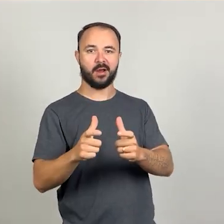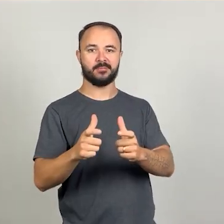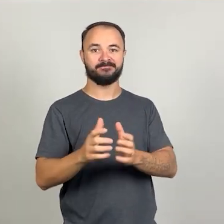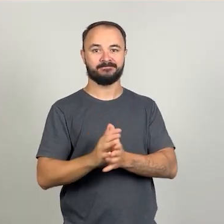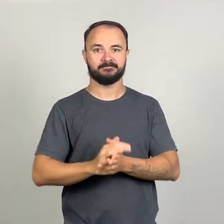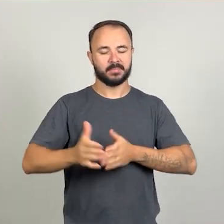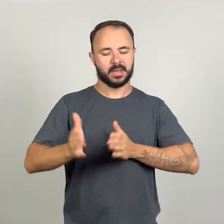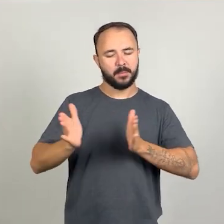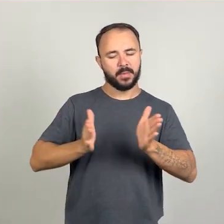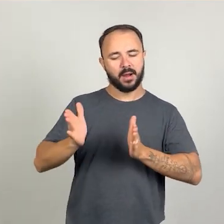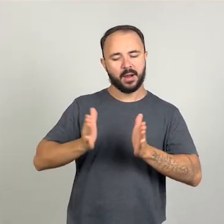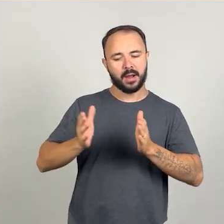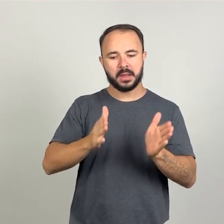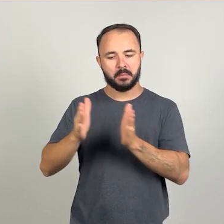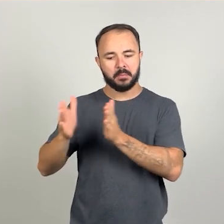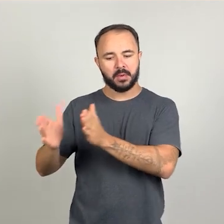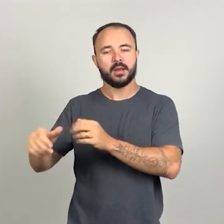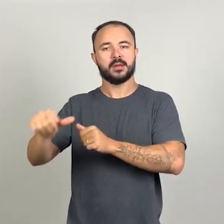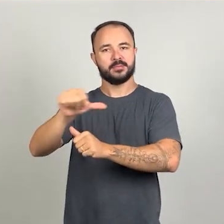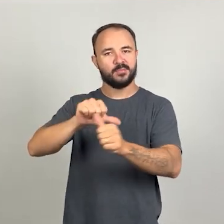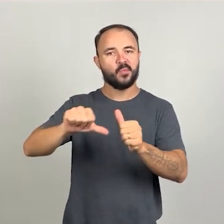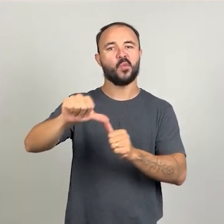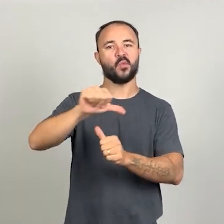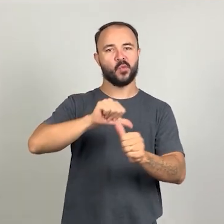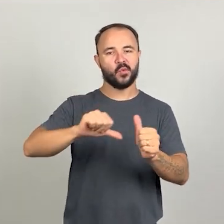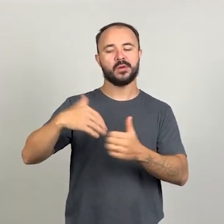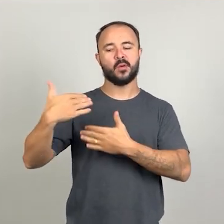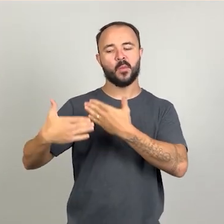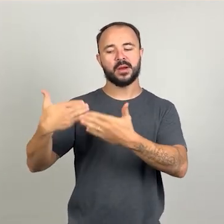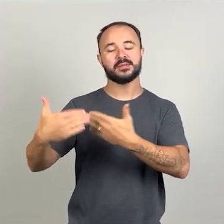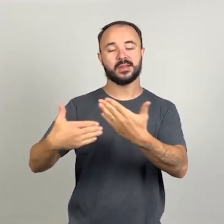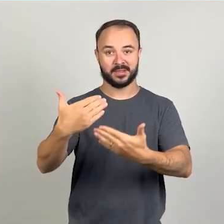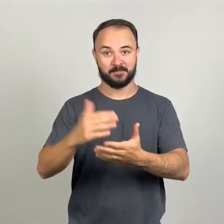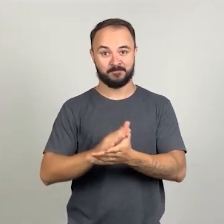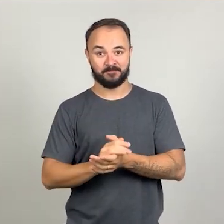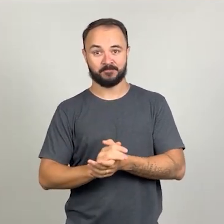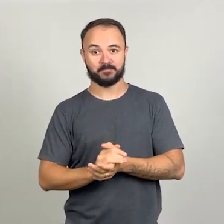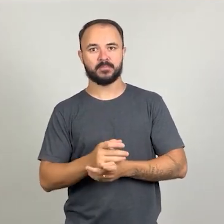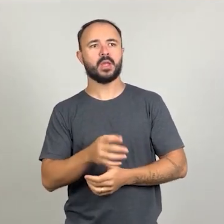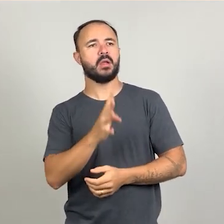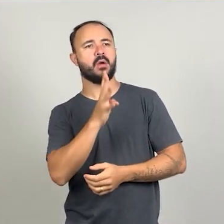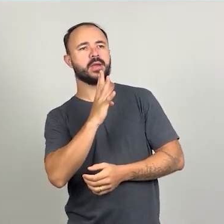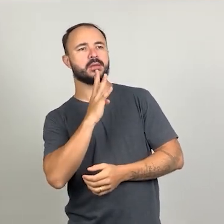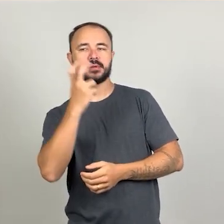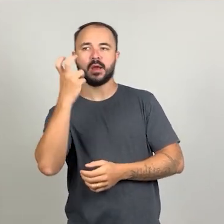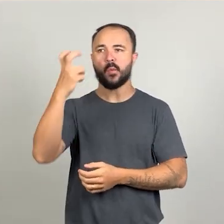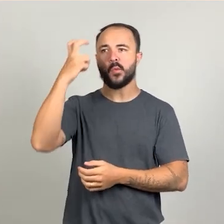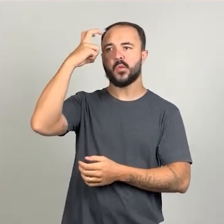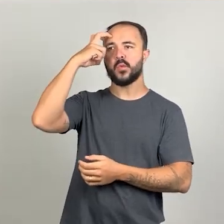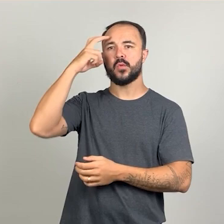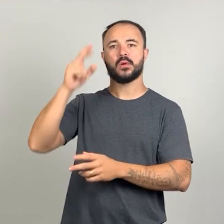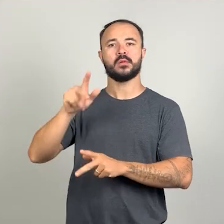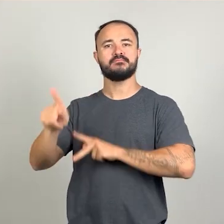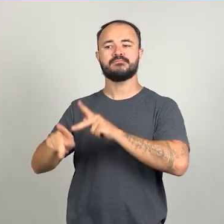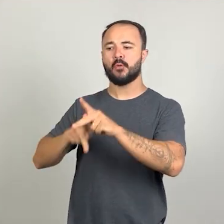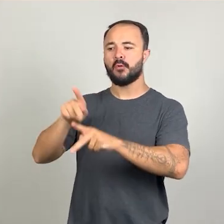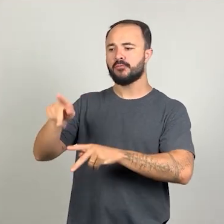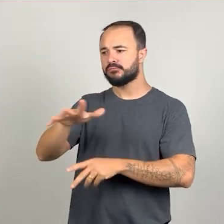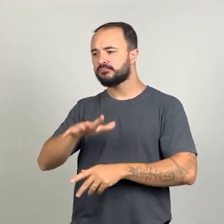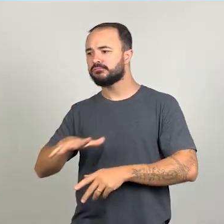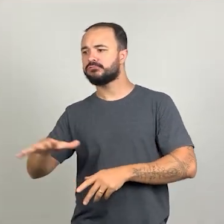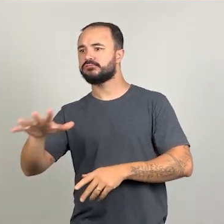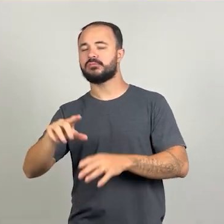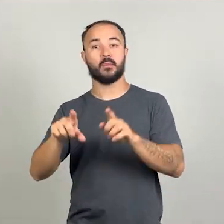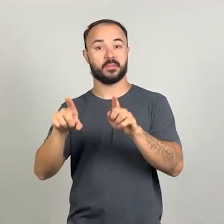tempo. Identificar os processos de formação das culturas e dos povos, relacionando-os com o espaço